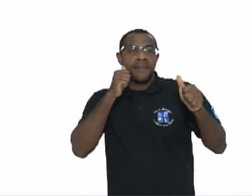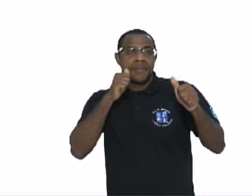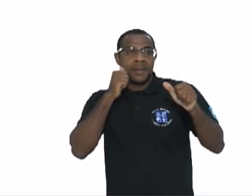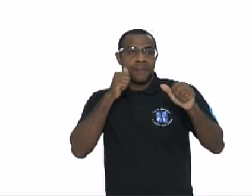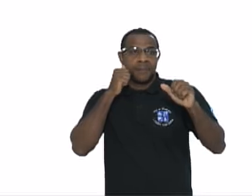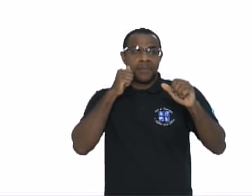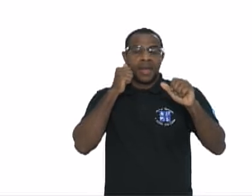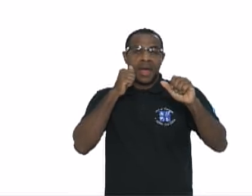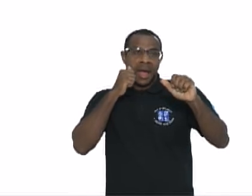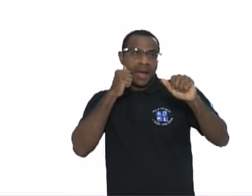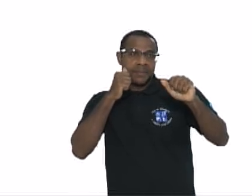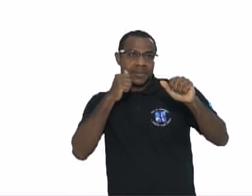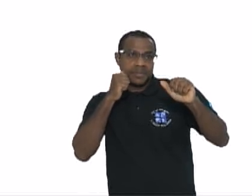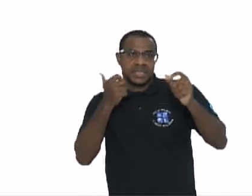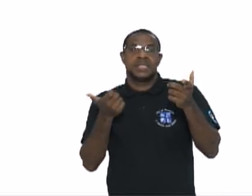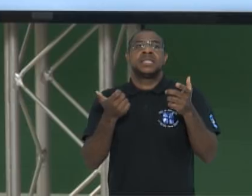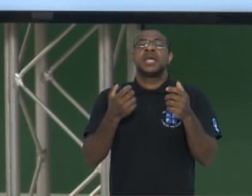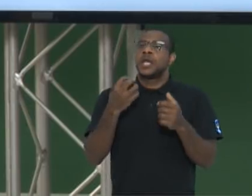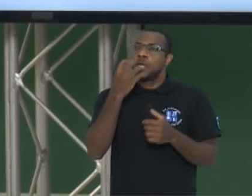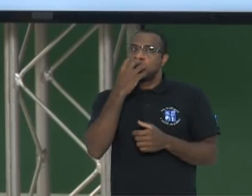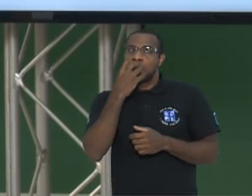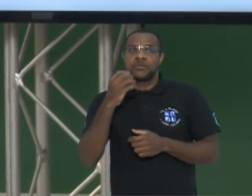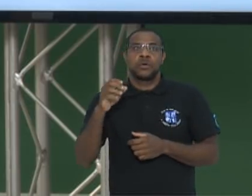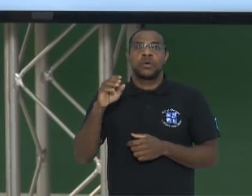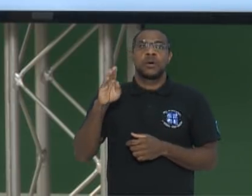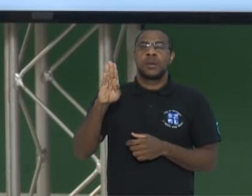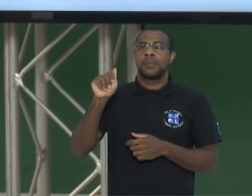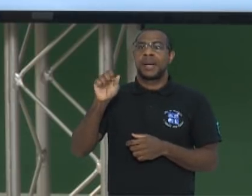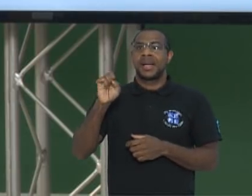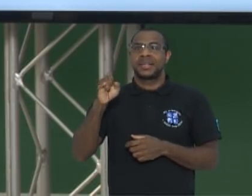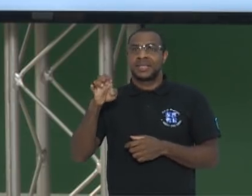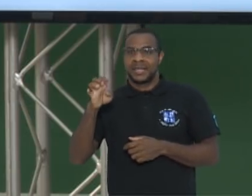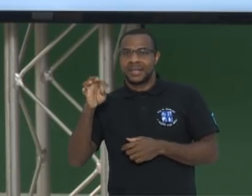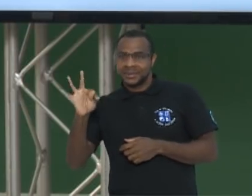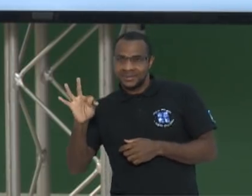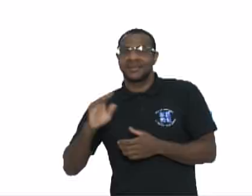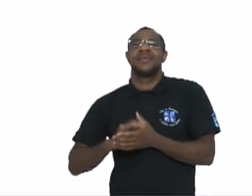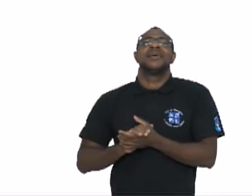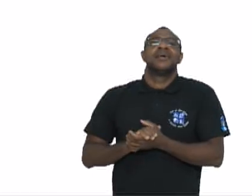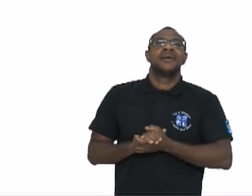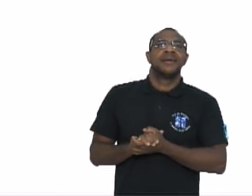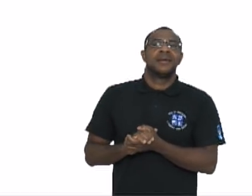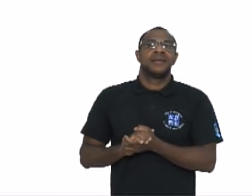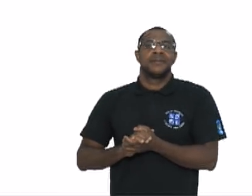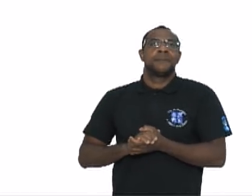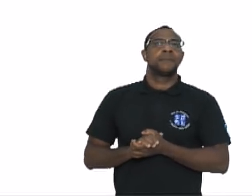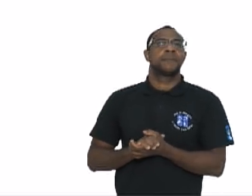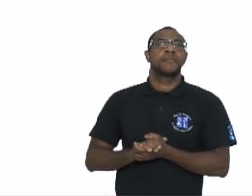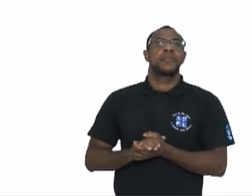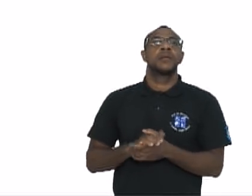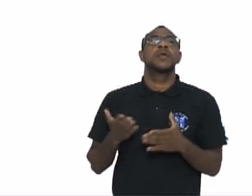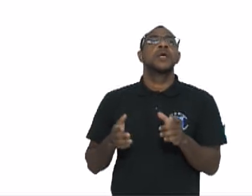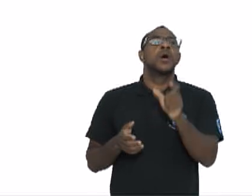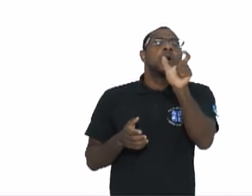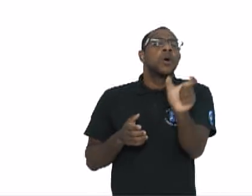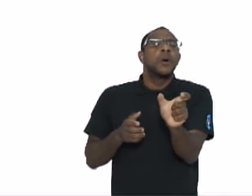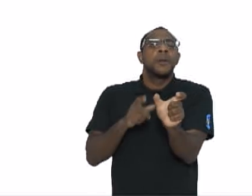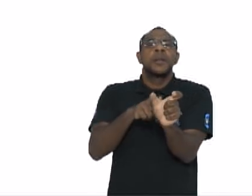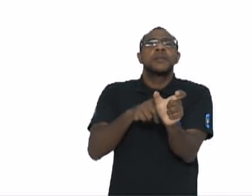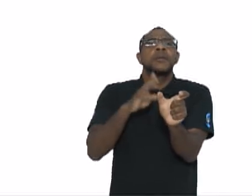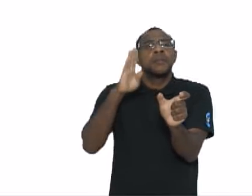são os personagens principais. Essa estava muito fácil. Vamos ver a segunda. O que as personagens principais têm em